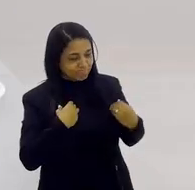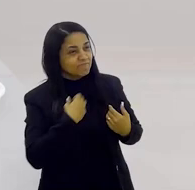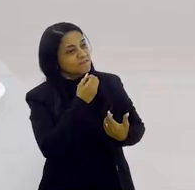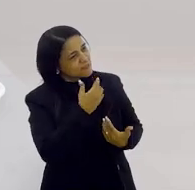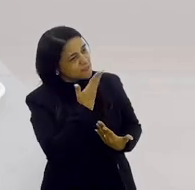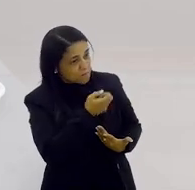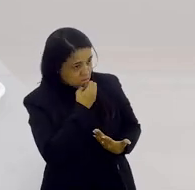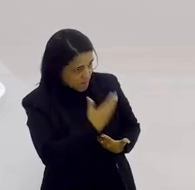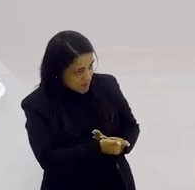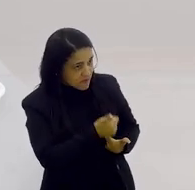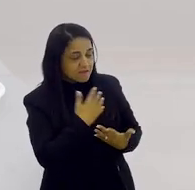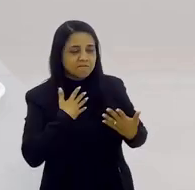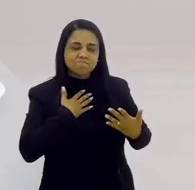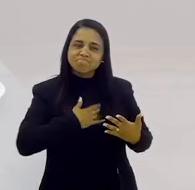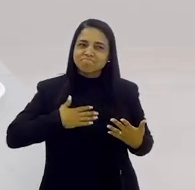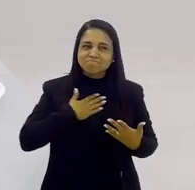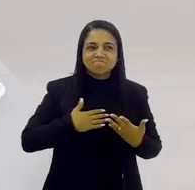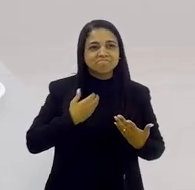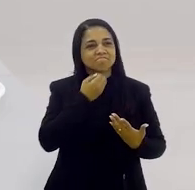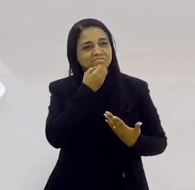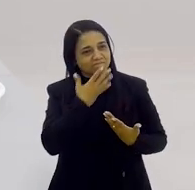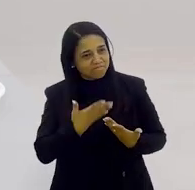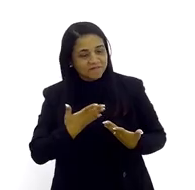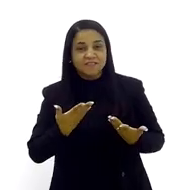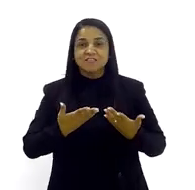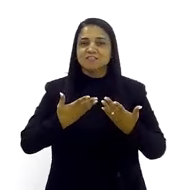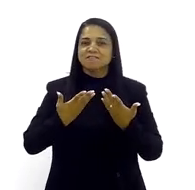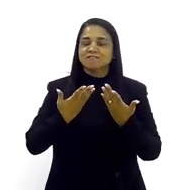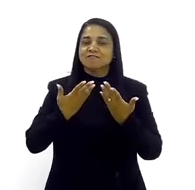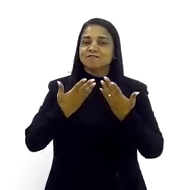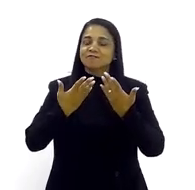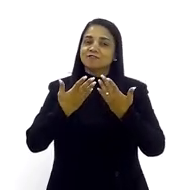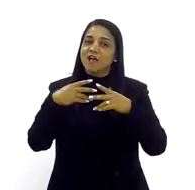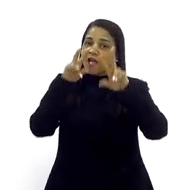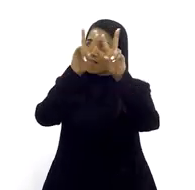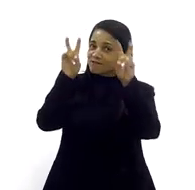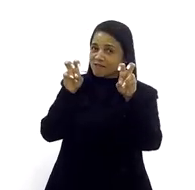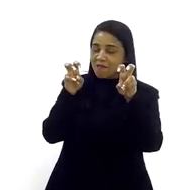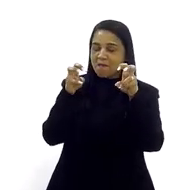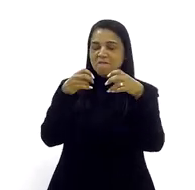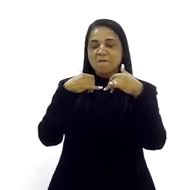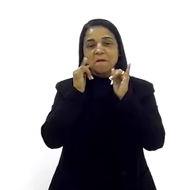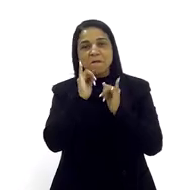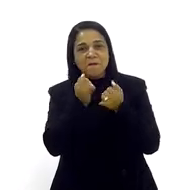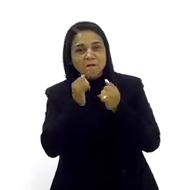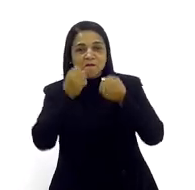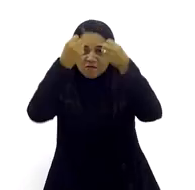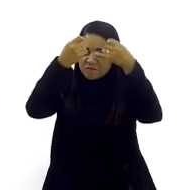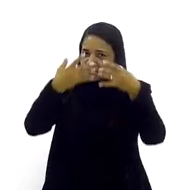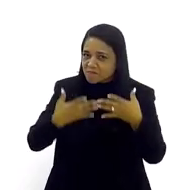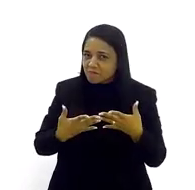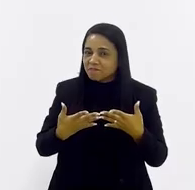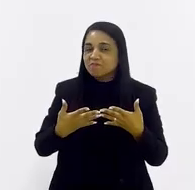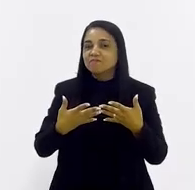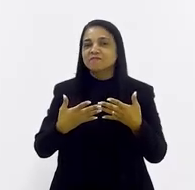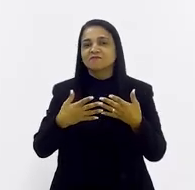prazer imenso estar aqui com você eu que te agradeço para desconstruir esses assuntos inclusive